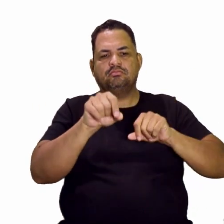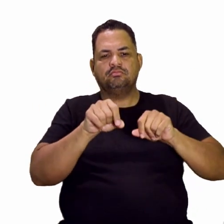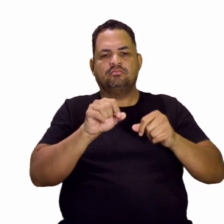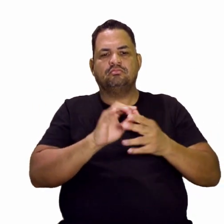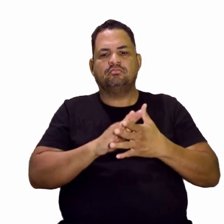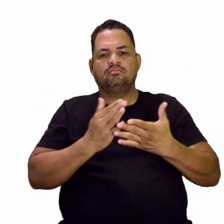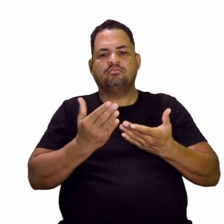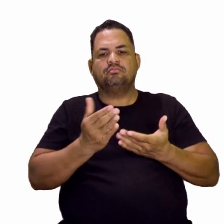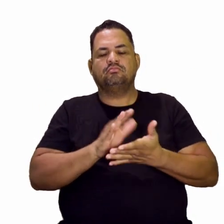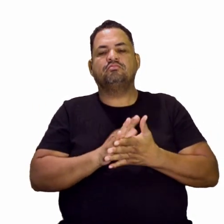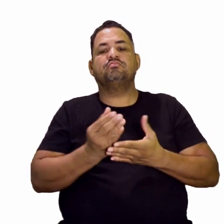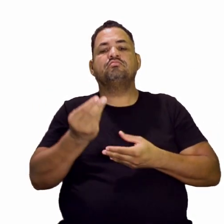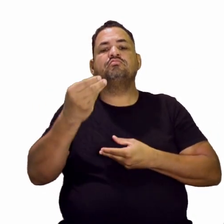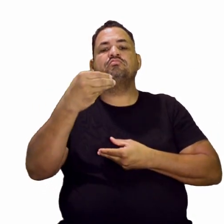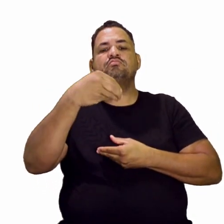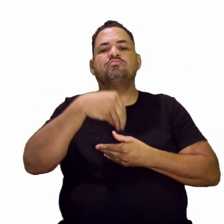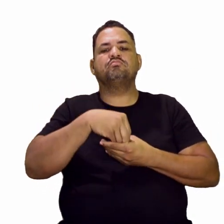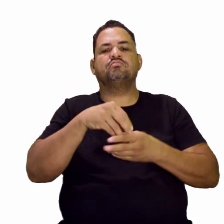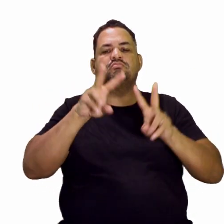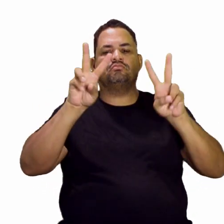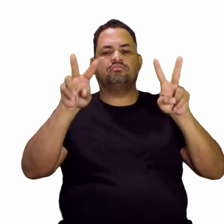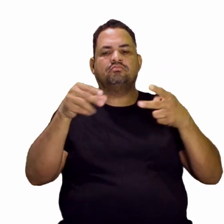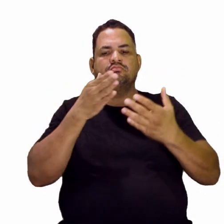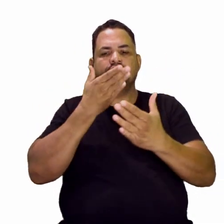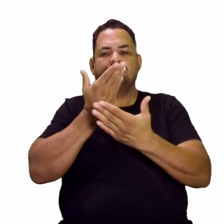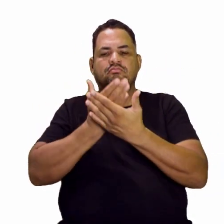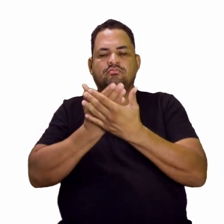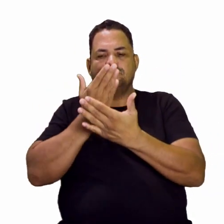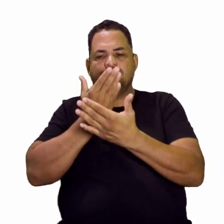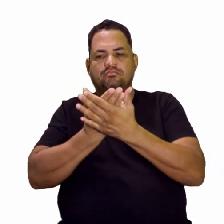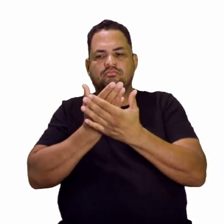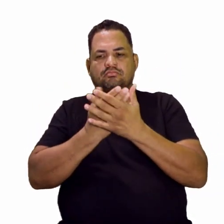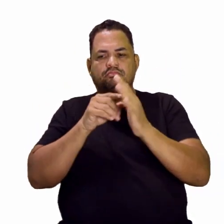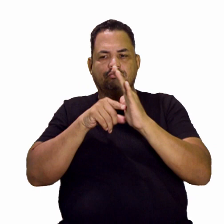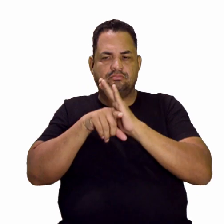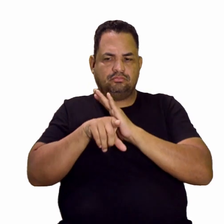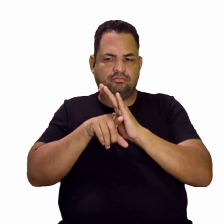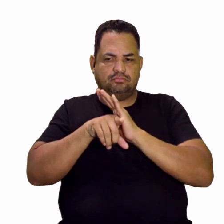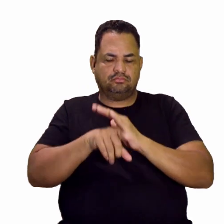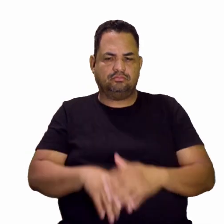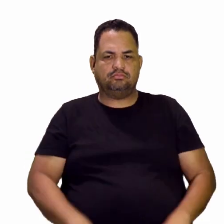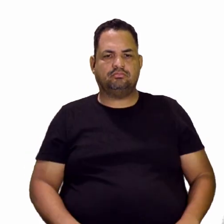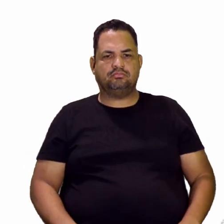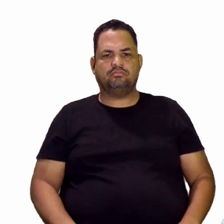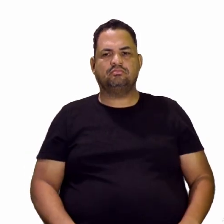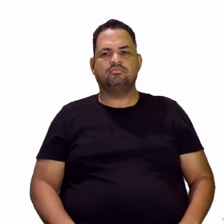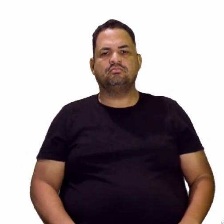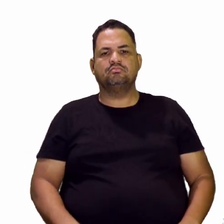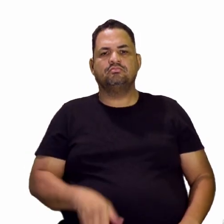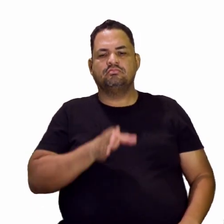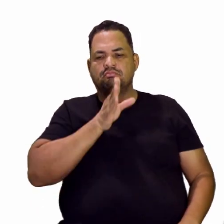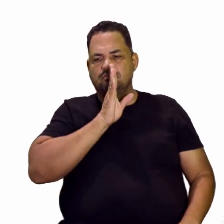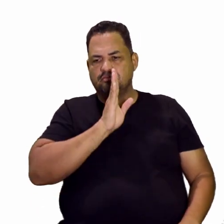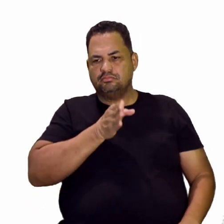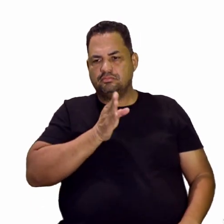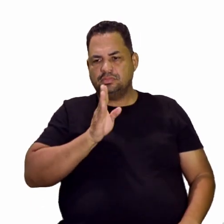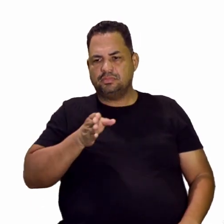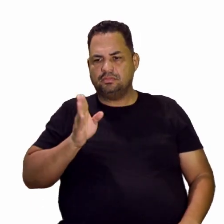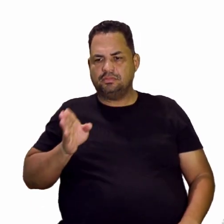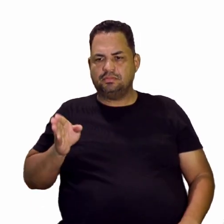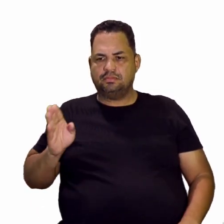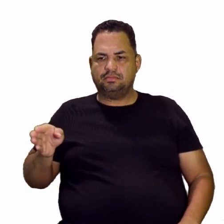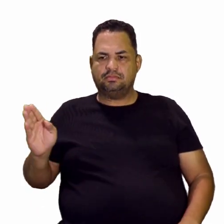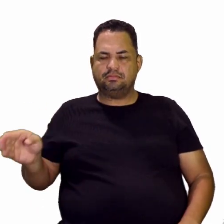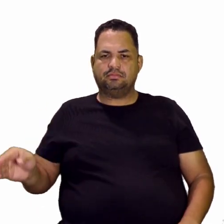selecionando aquelas pertinentes ao tema de estudo, né? Então, etapas do método